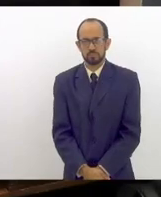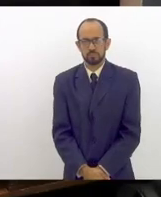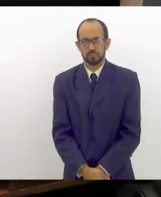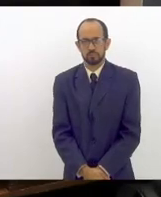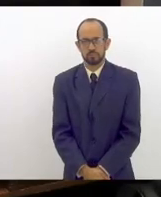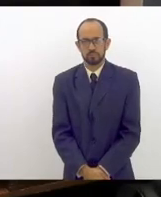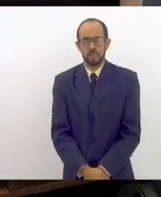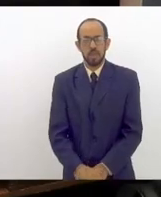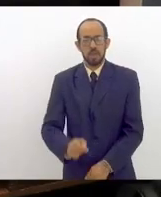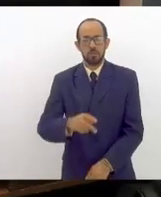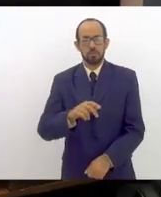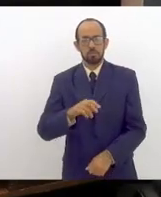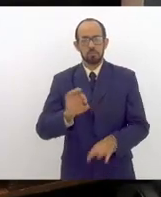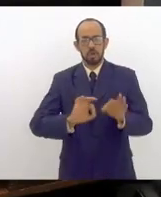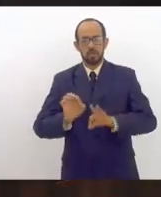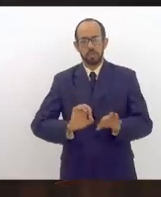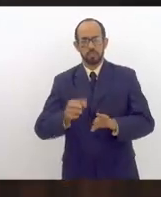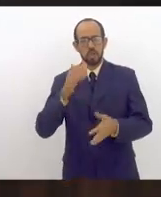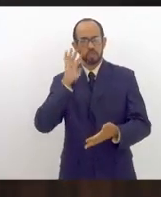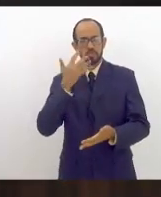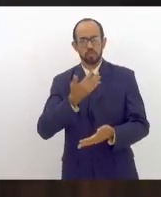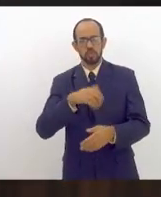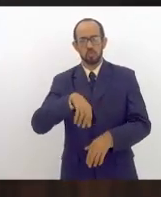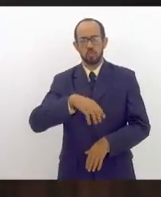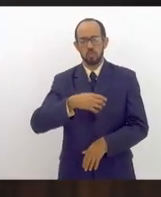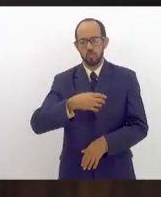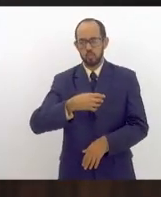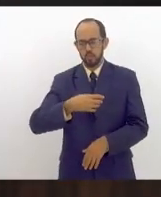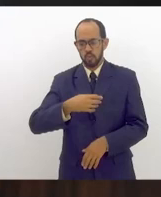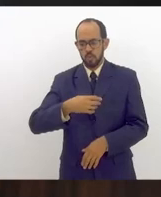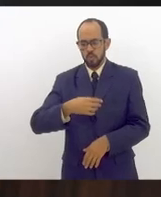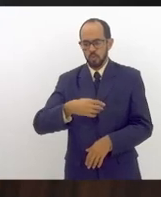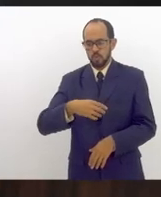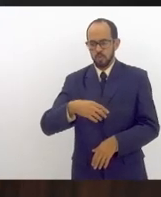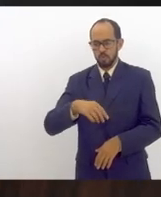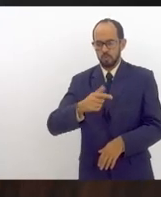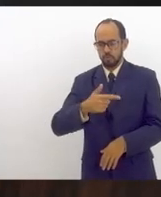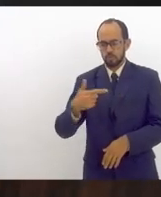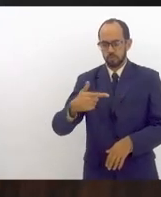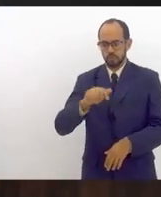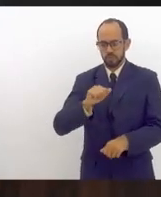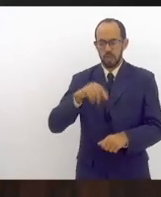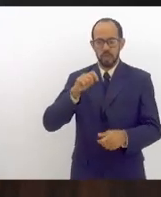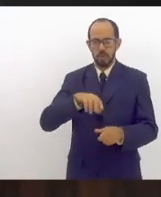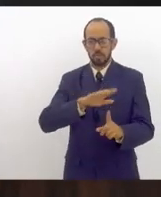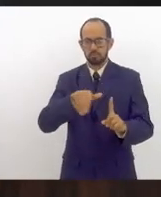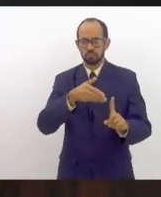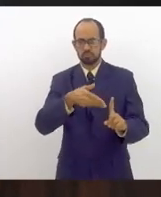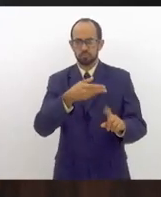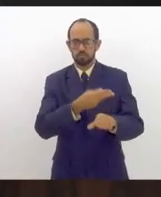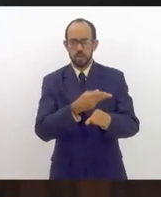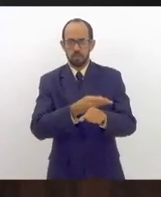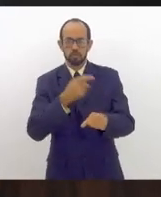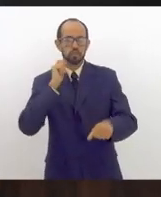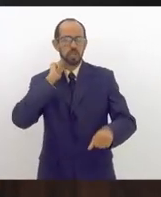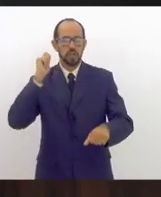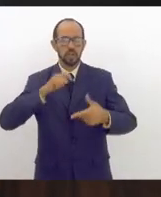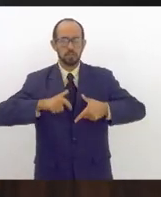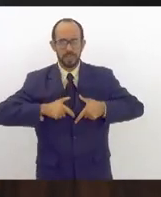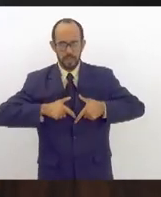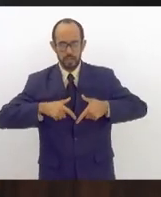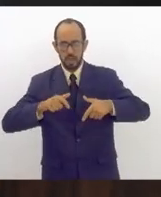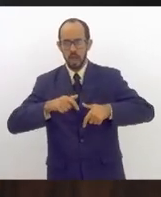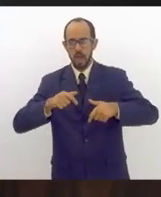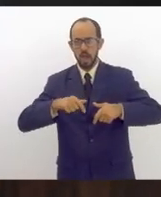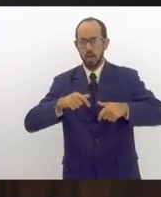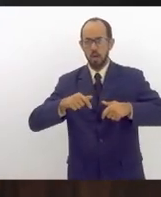Projeto de resolução 462 de 22, de autoria da deputada Célia Jordão, concede medalha Tiradentes, seu respectivo diploma, ao atleta